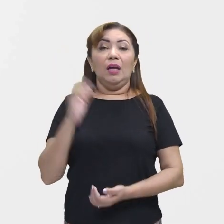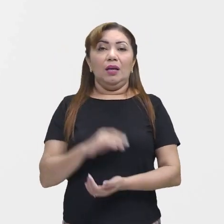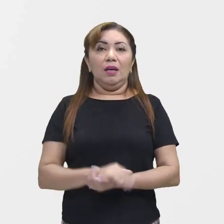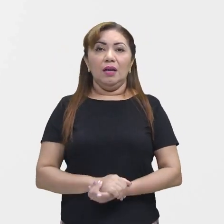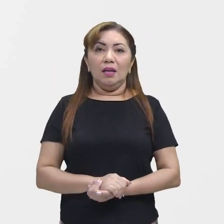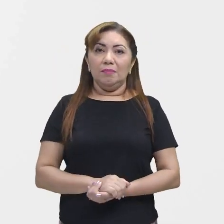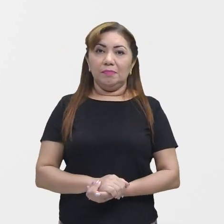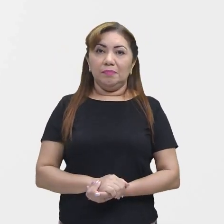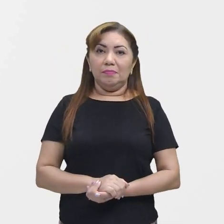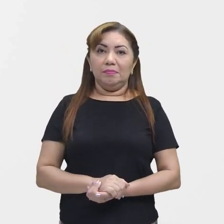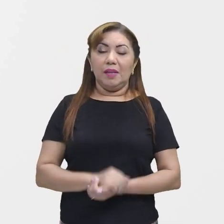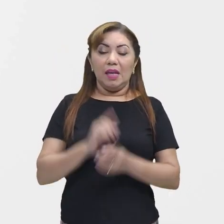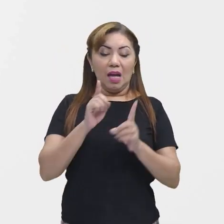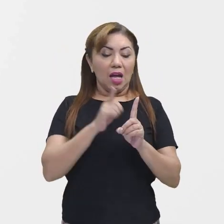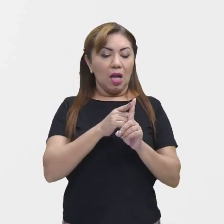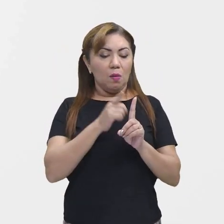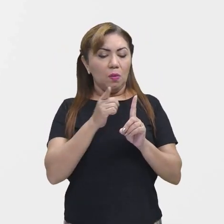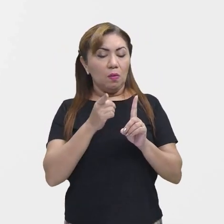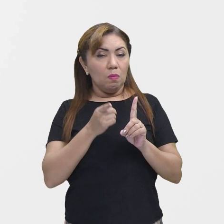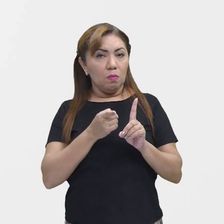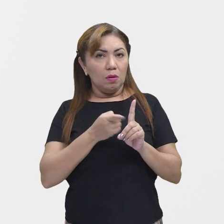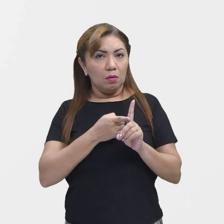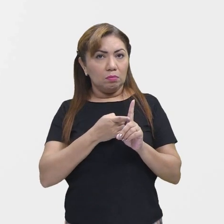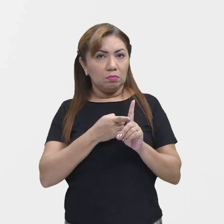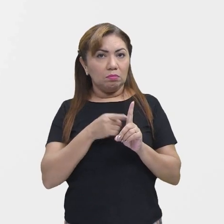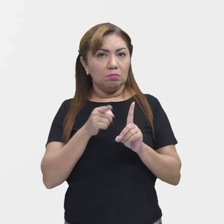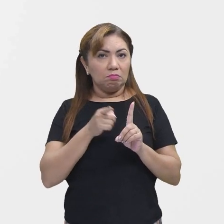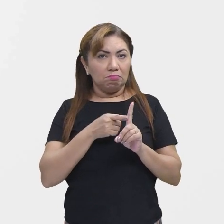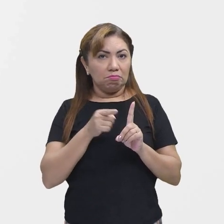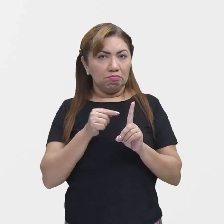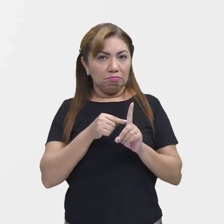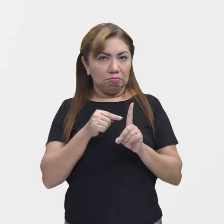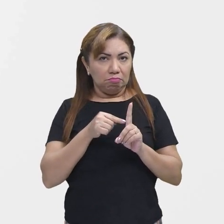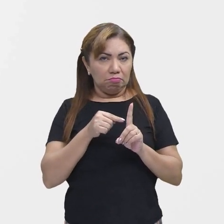depois da fecundação e no desenvolvimento